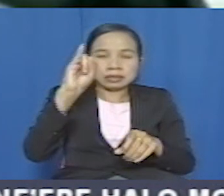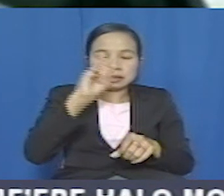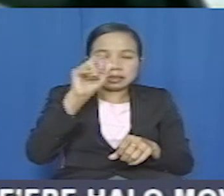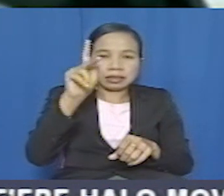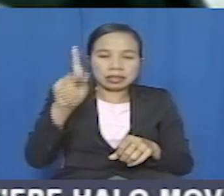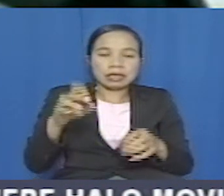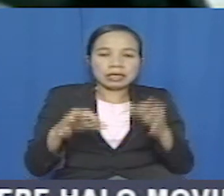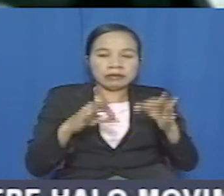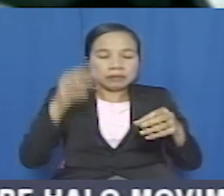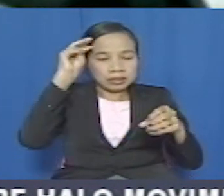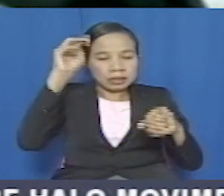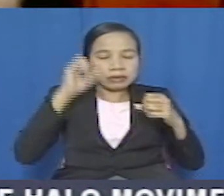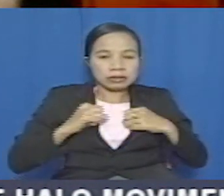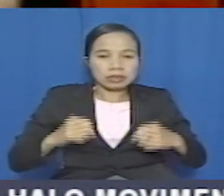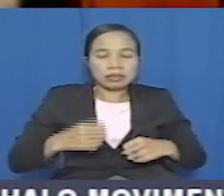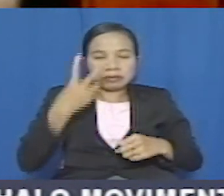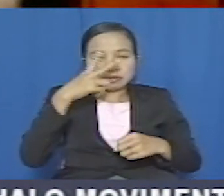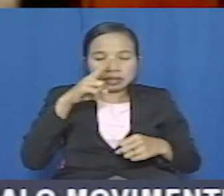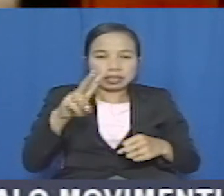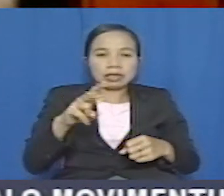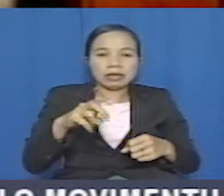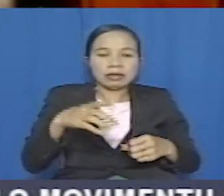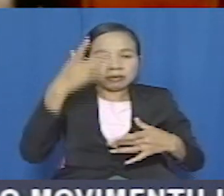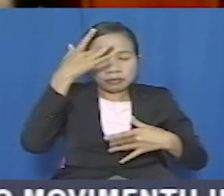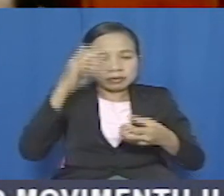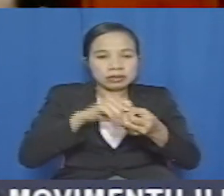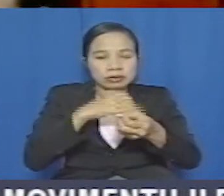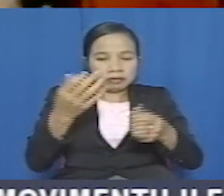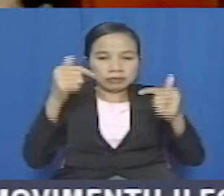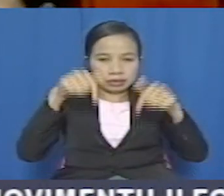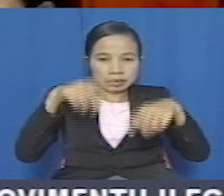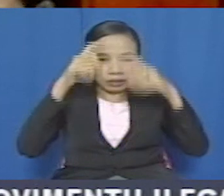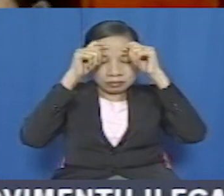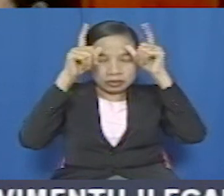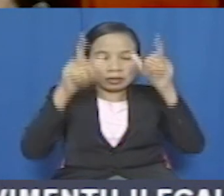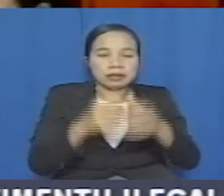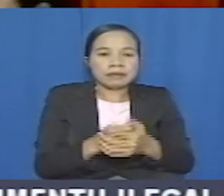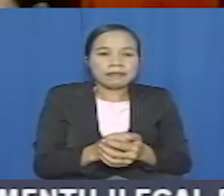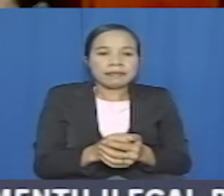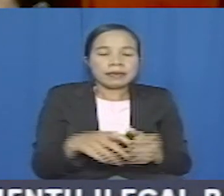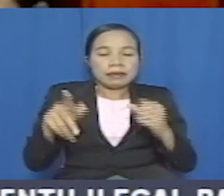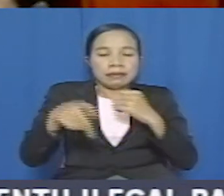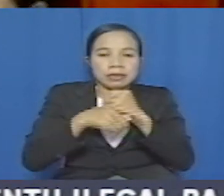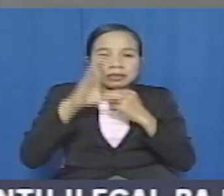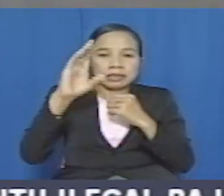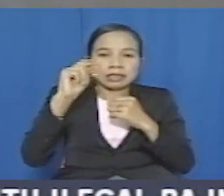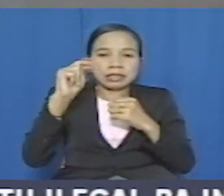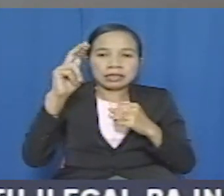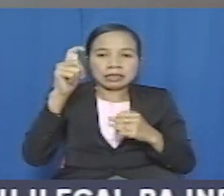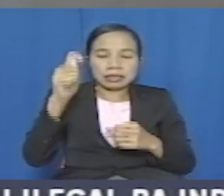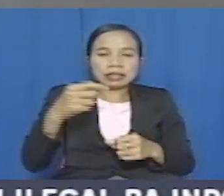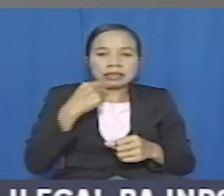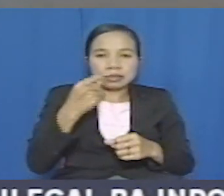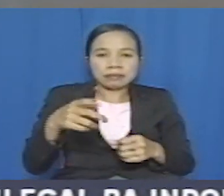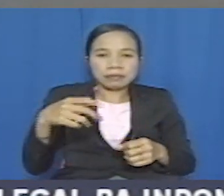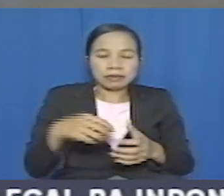no Ministério da Saúde, Macarré Assunto COVID-19 e a Timor-Leste. Cada CNRT sugere para o Parlamento Nacional